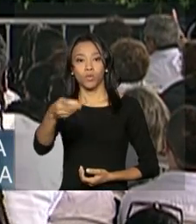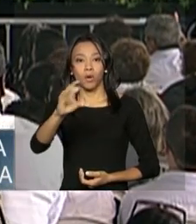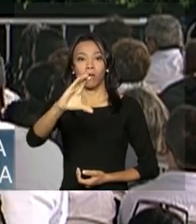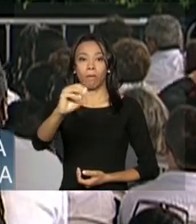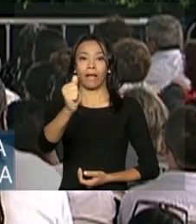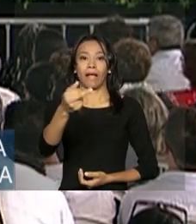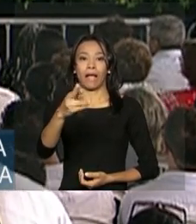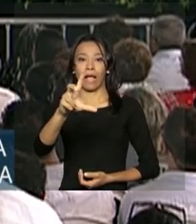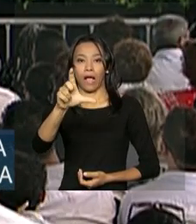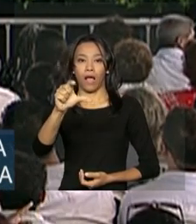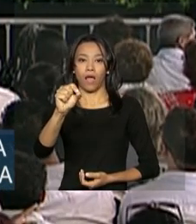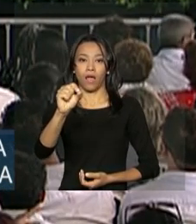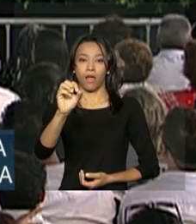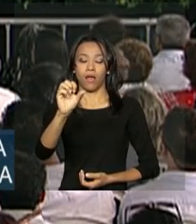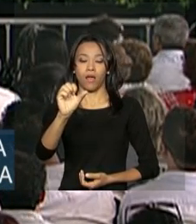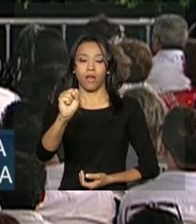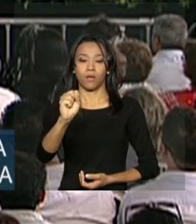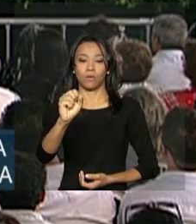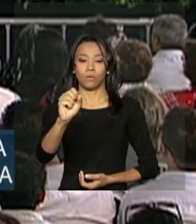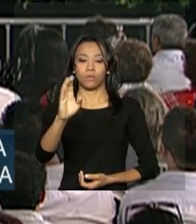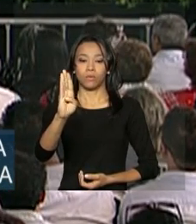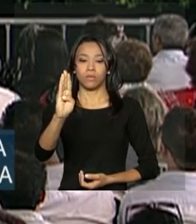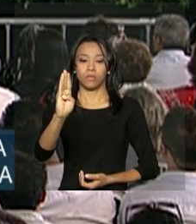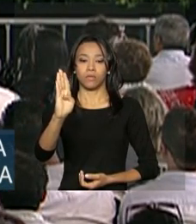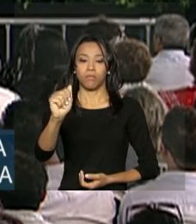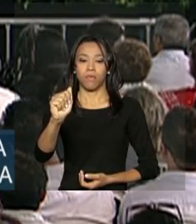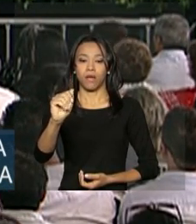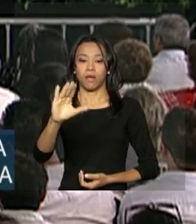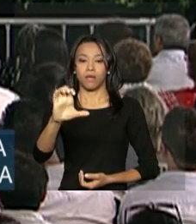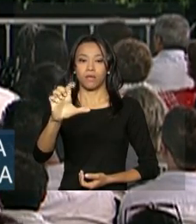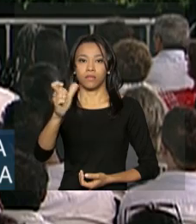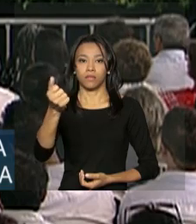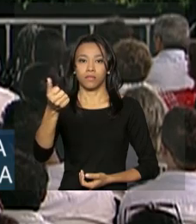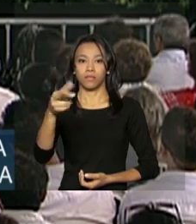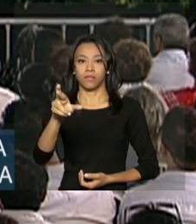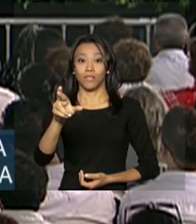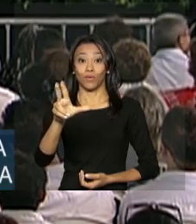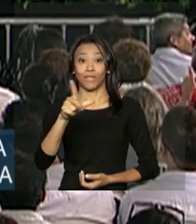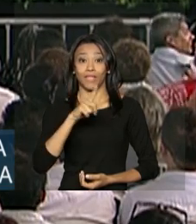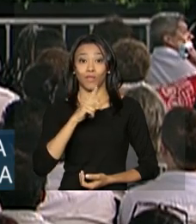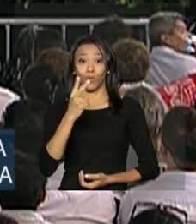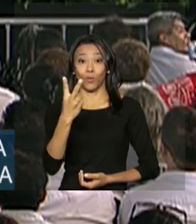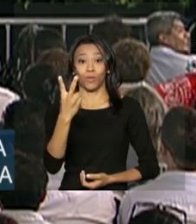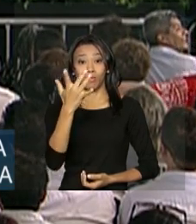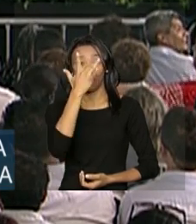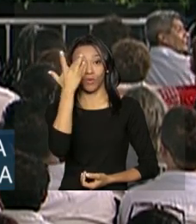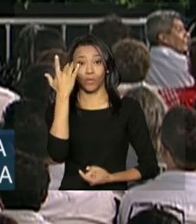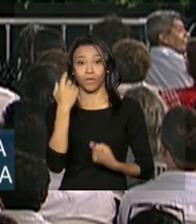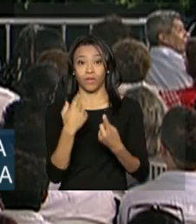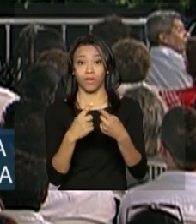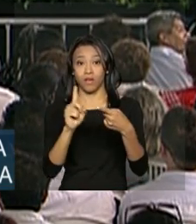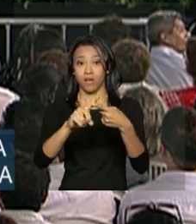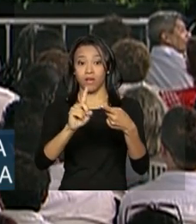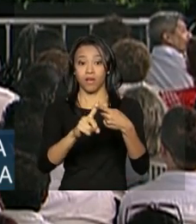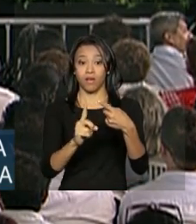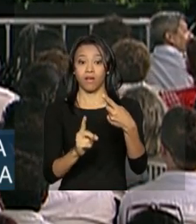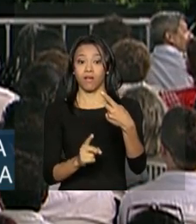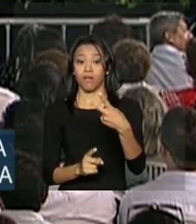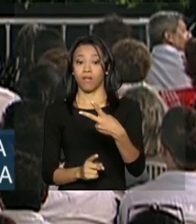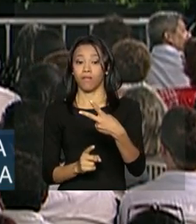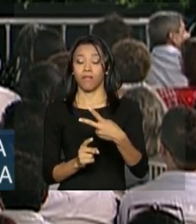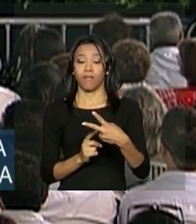E tem João Carlos Bacelar e Bacelar. É outro. Ah, sim. São dois Bacelar. Um Bacelar, dois